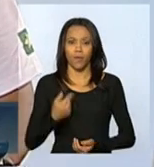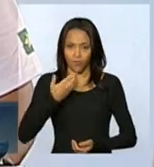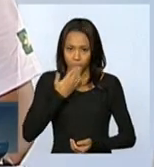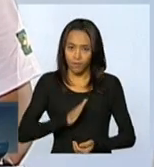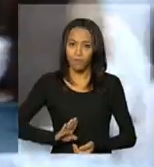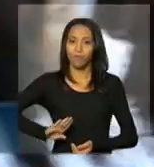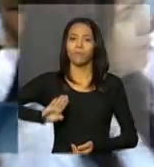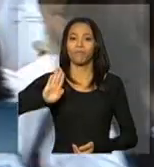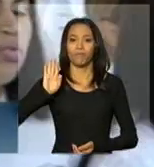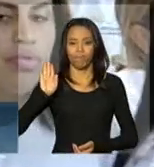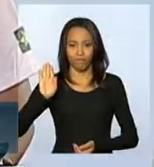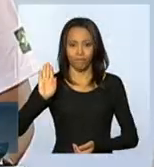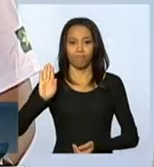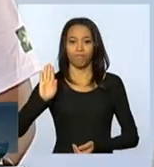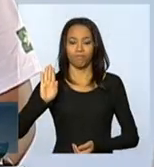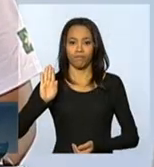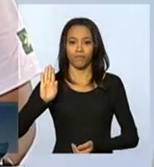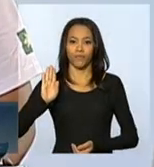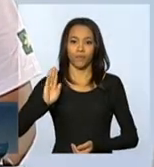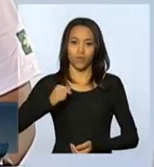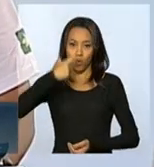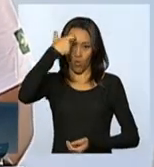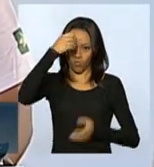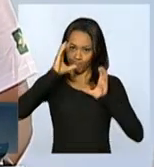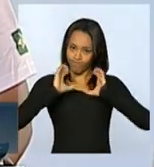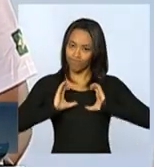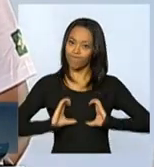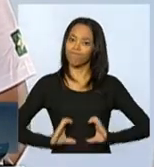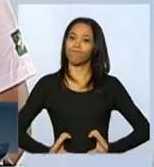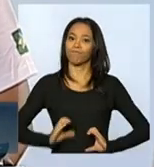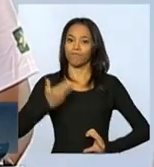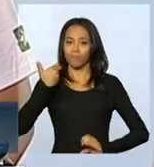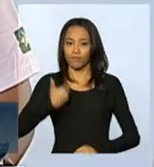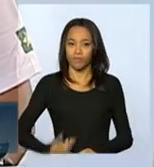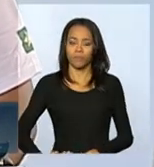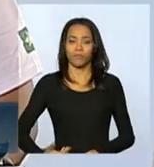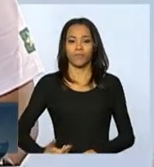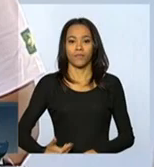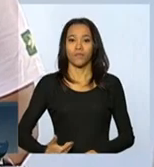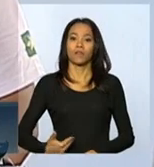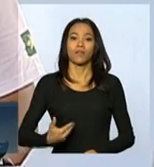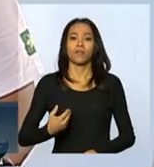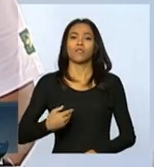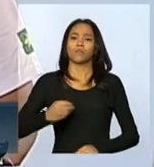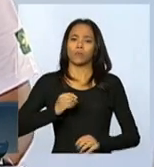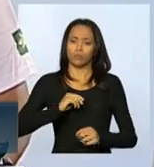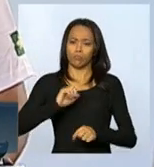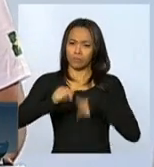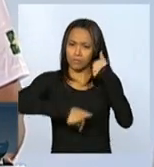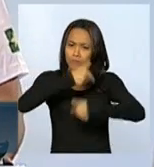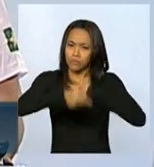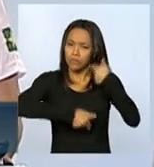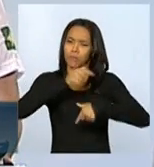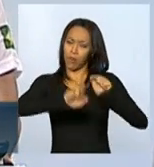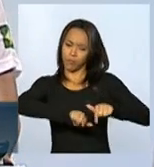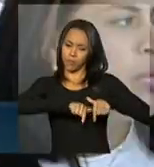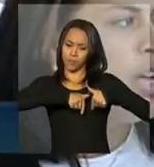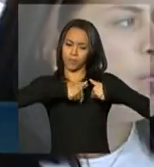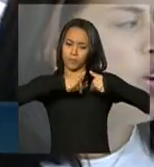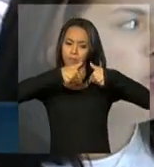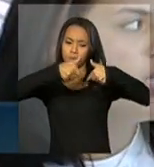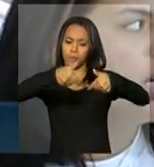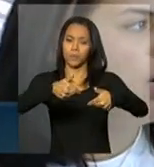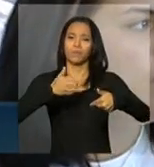Prometo, como cidadão, no exercício da minha profissão,